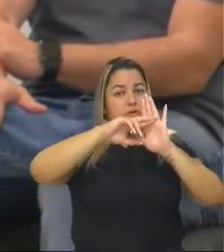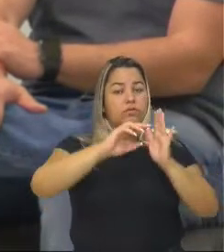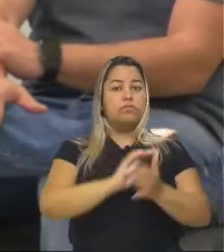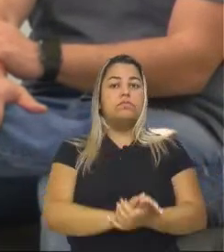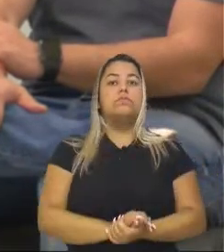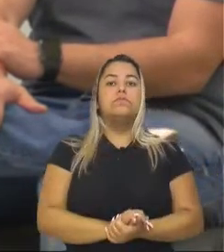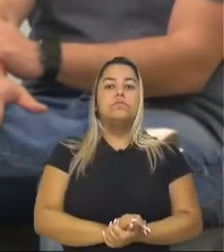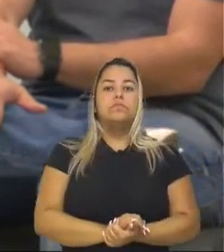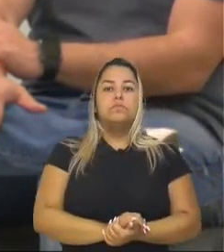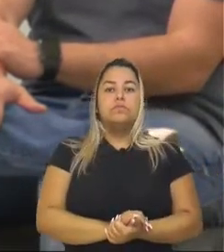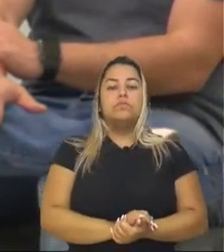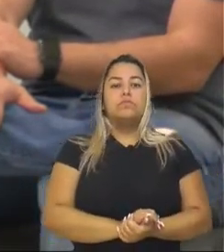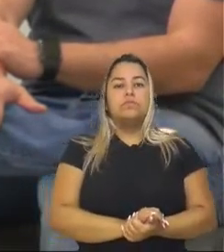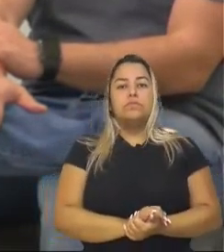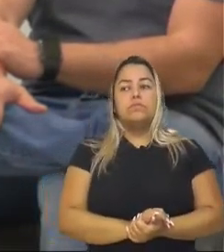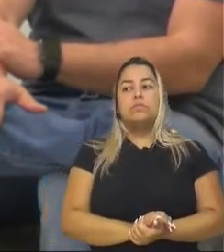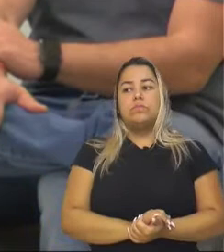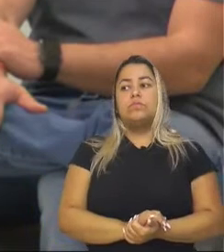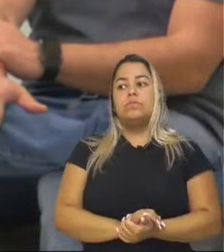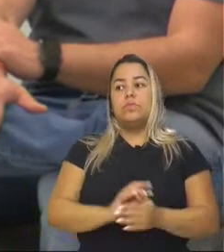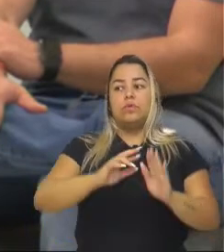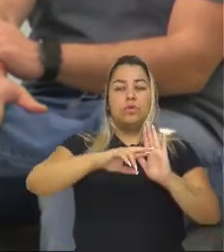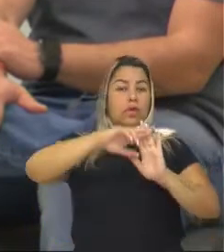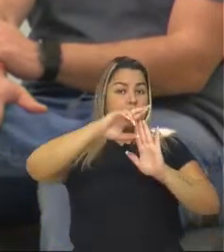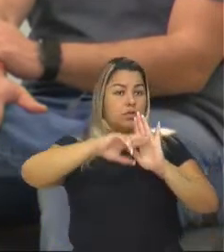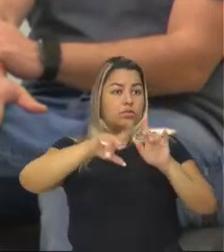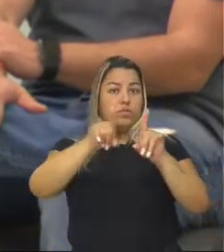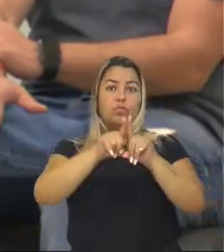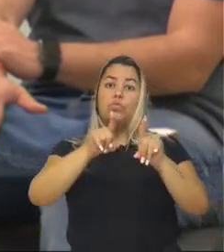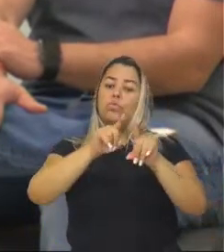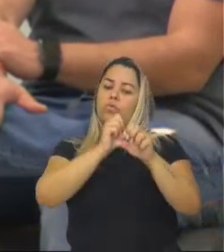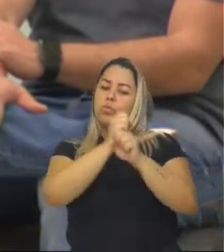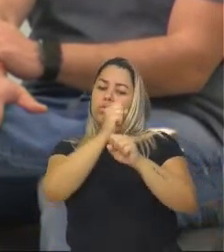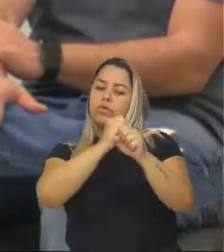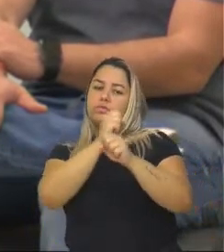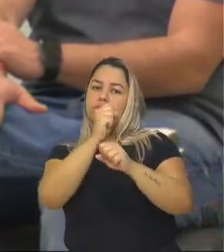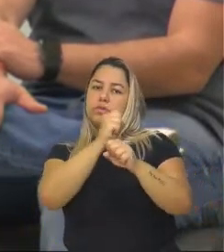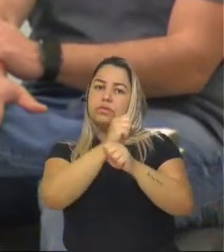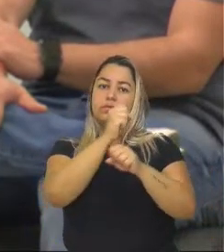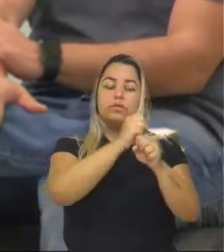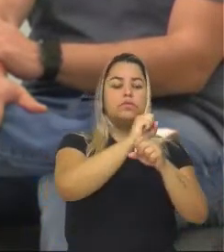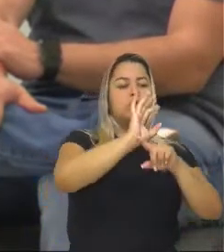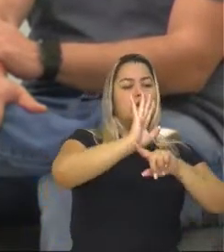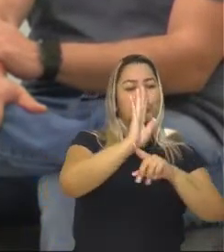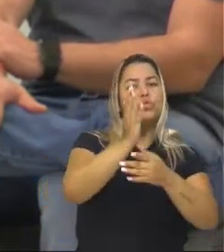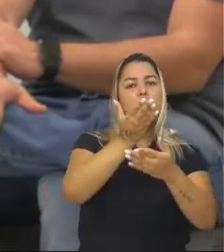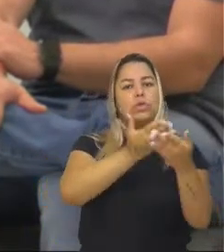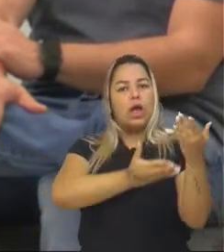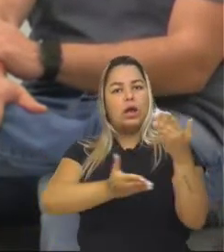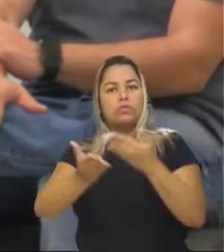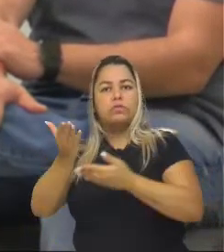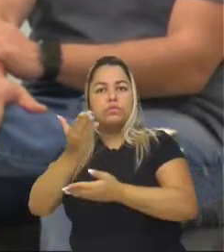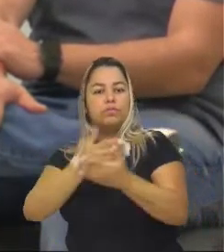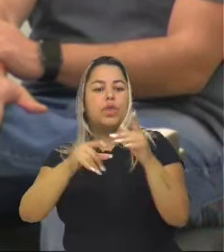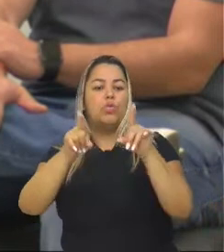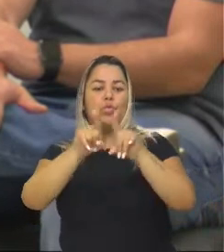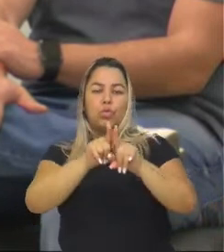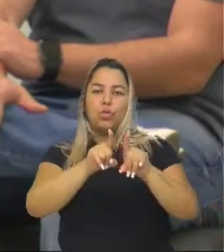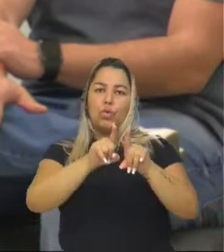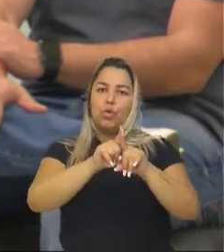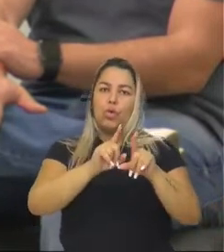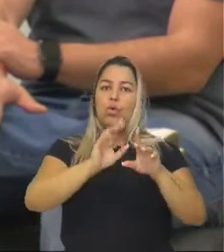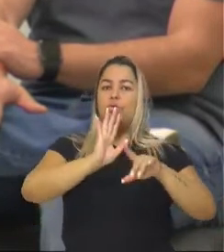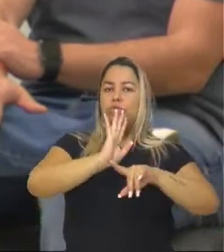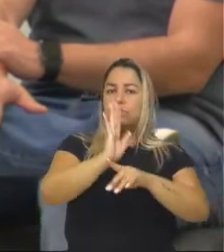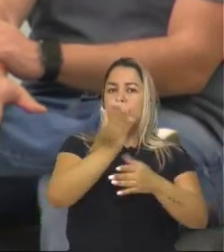essa resolução, ela foi construída a muitas mãos, mãos que compunham o grupo de trabalho que